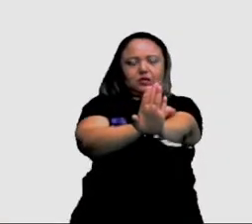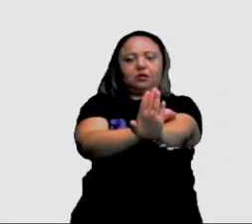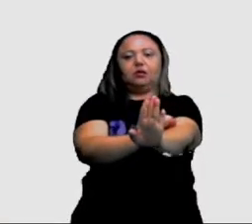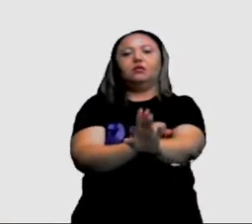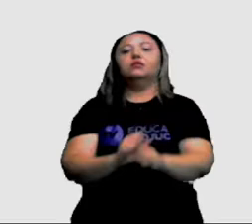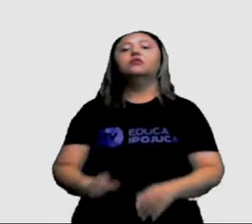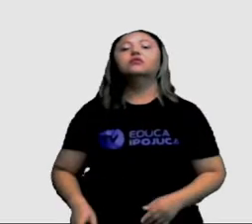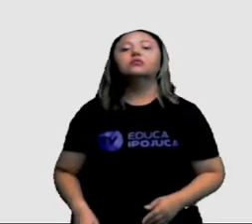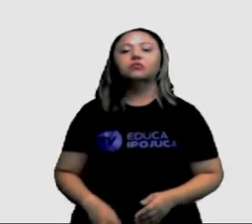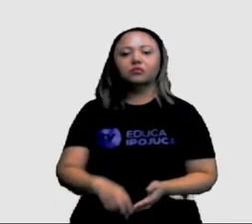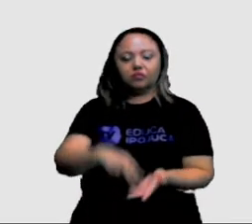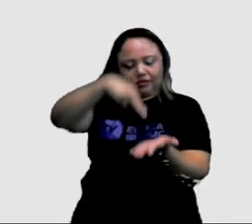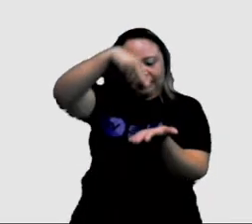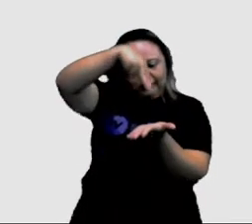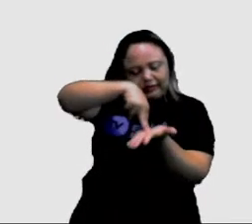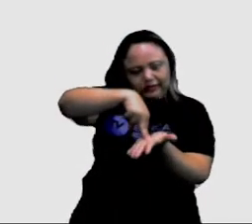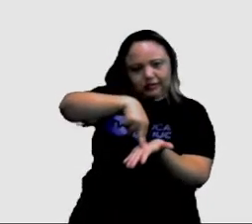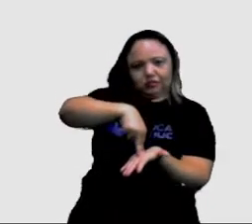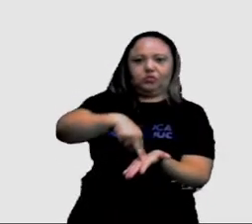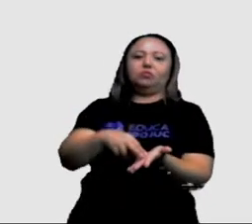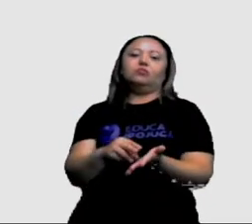capacidade da resistência muscular.